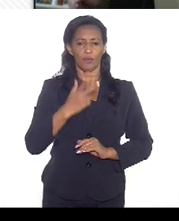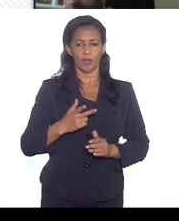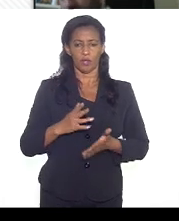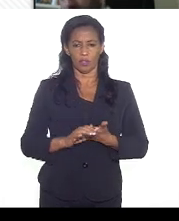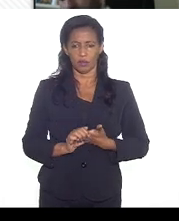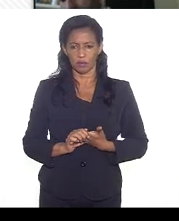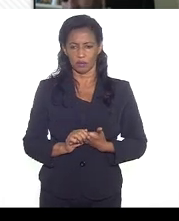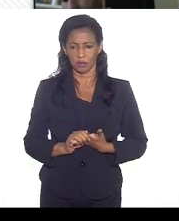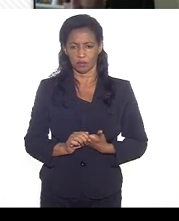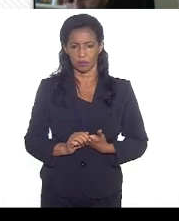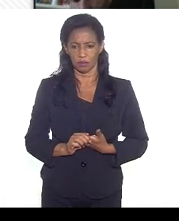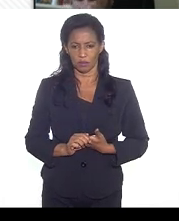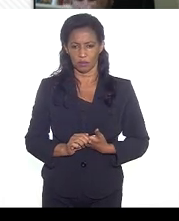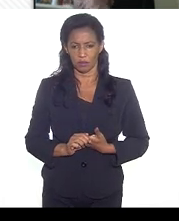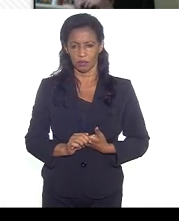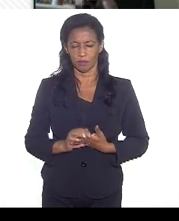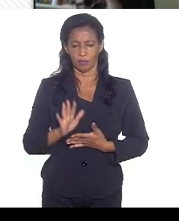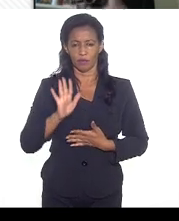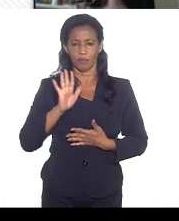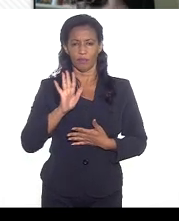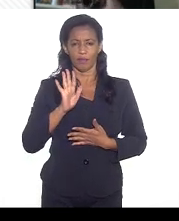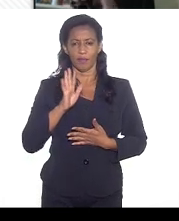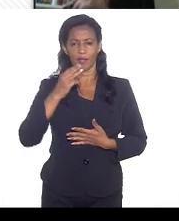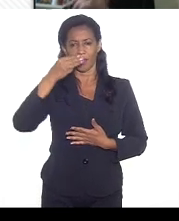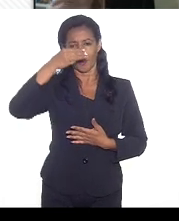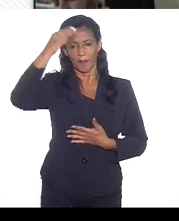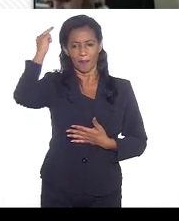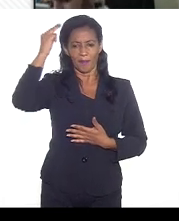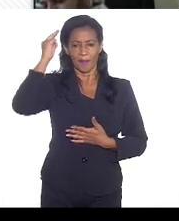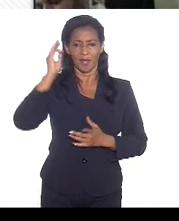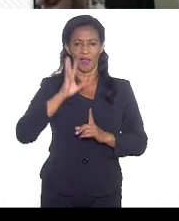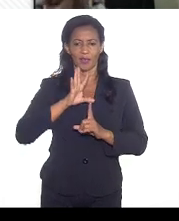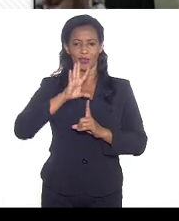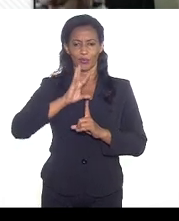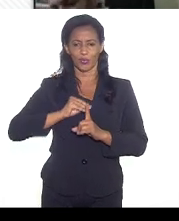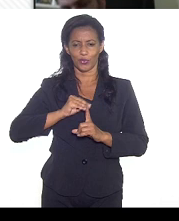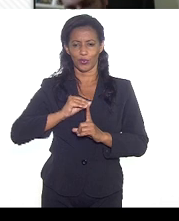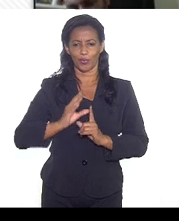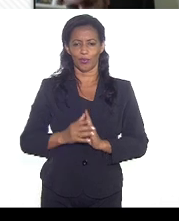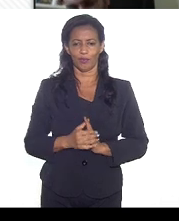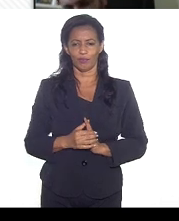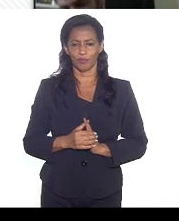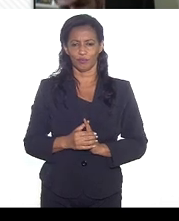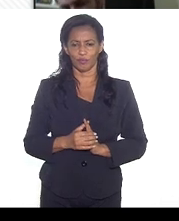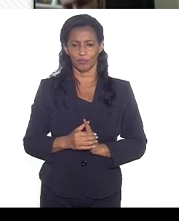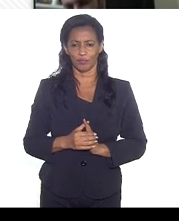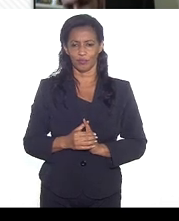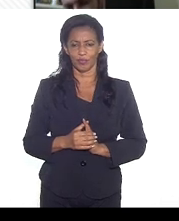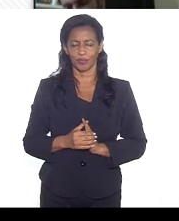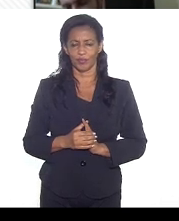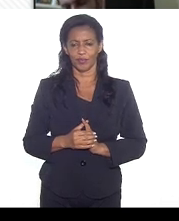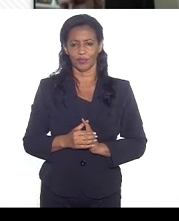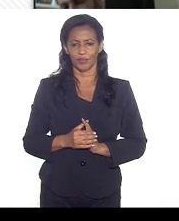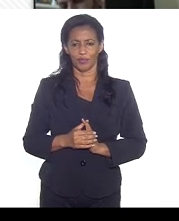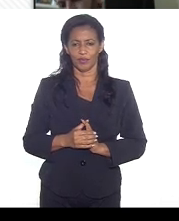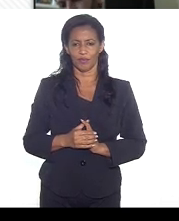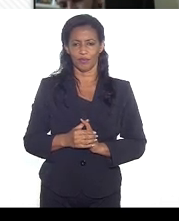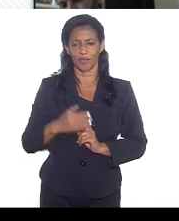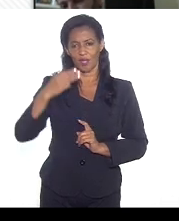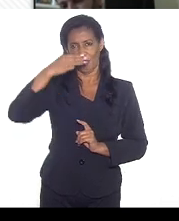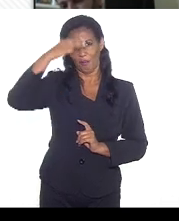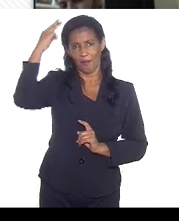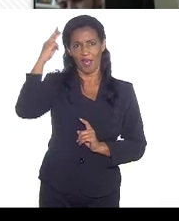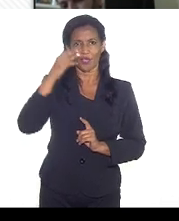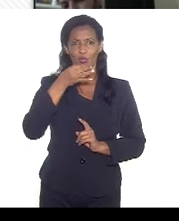Pacheco, desembargador... Pacheco, teu senhor... Tanto é verdade... Márcio, teu som está aberto.